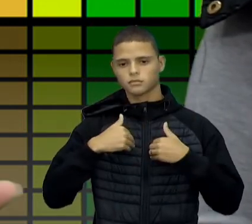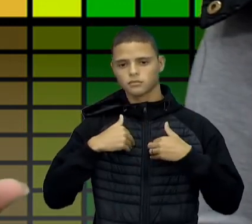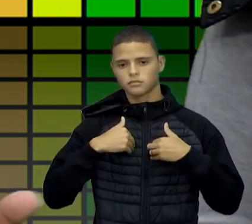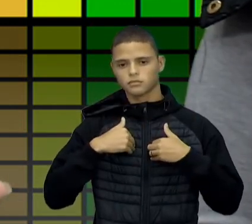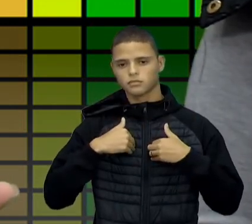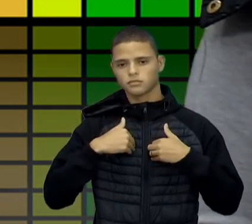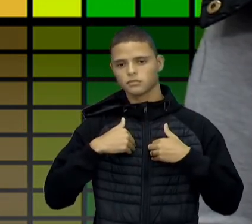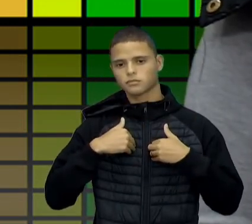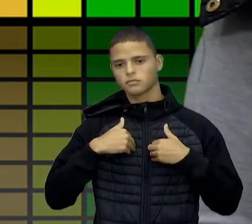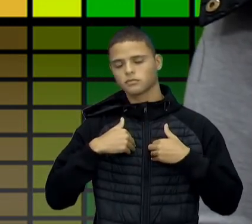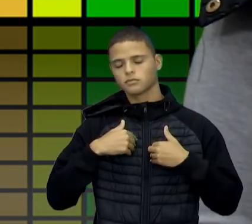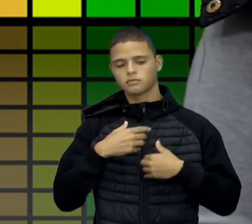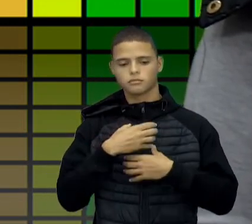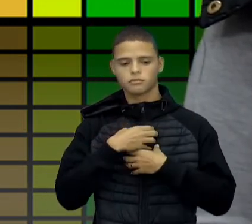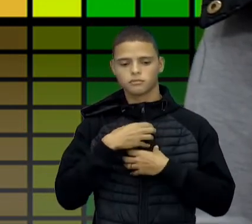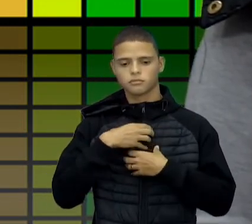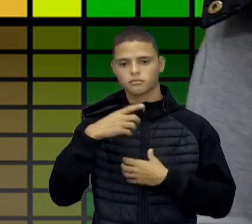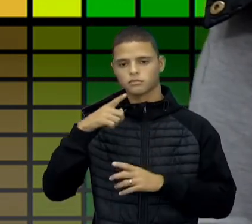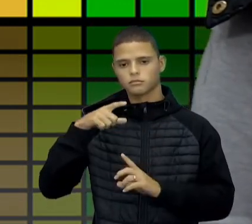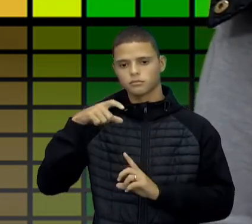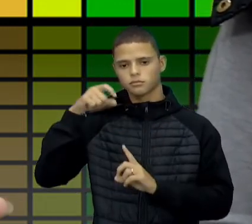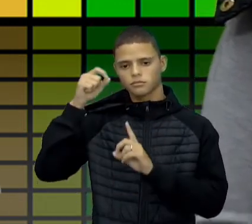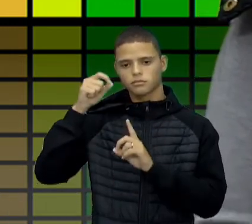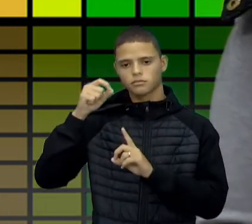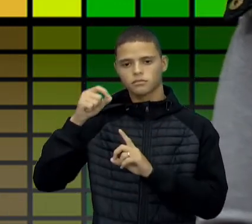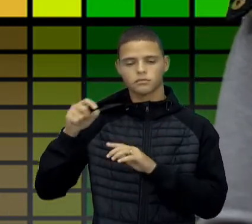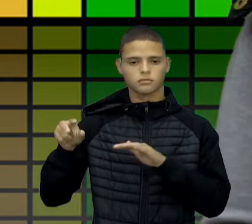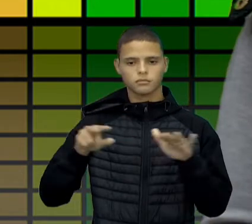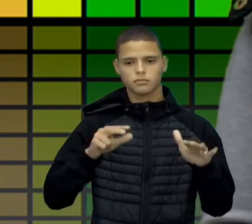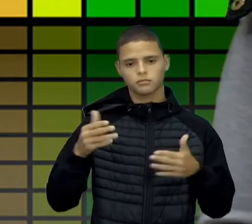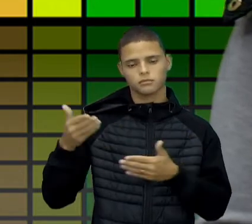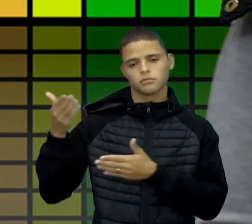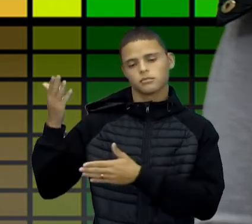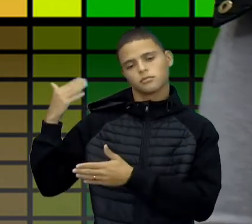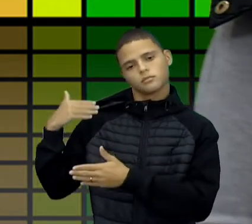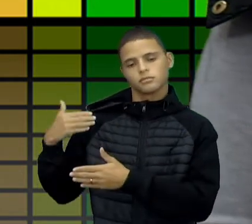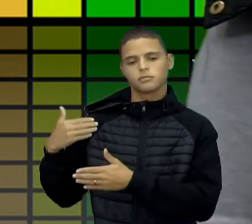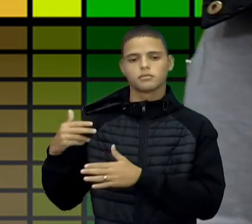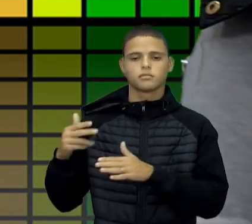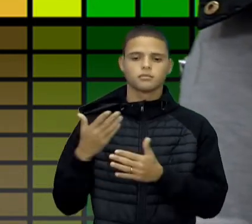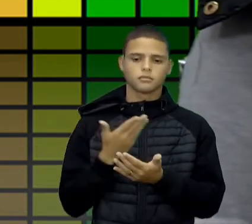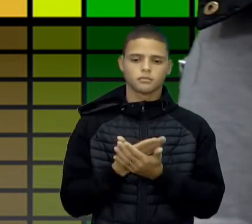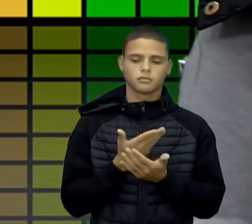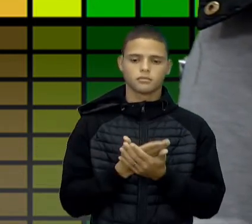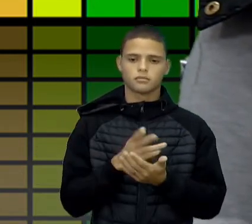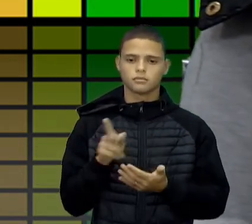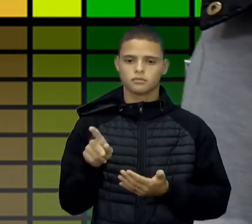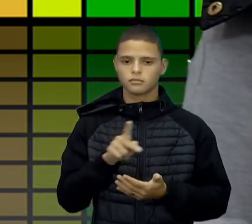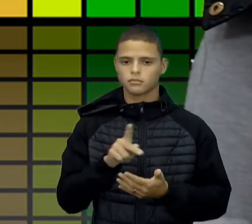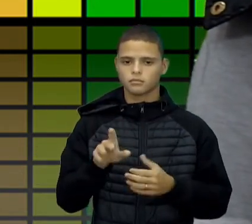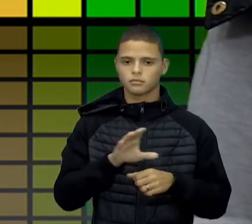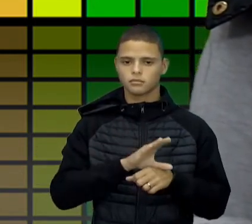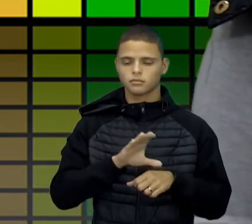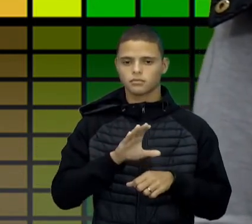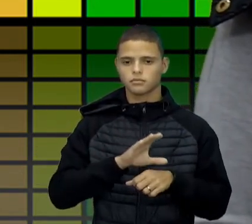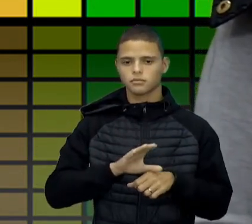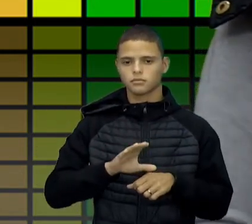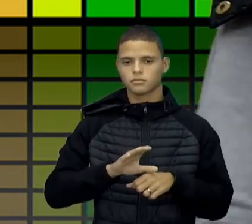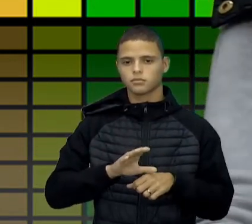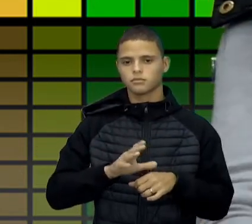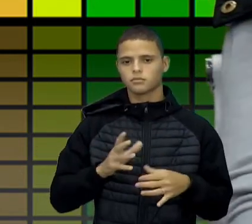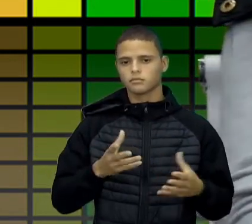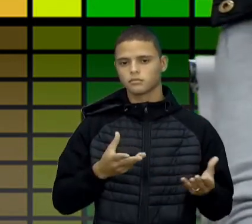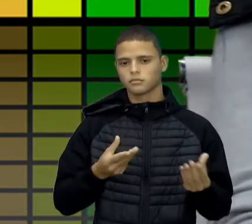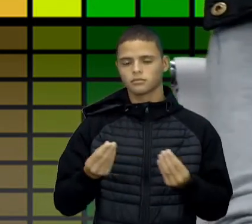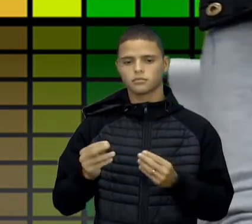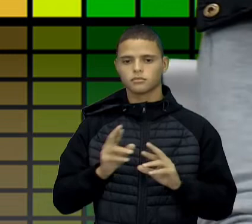sinto privilegiada. Na aula, semana passada, eu tive uma aula, meus professores, a maioria do curso de Pedagogia Social, e normalmente esses professores estão